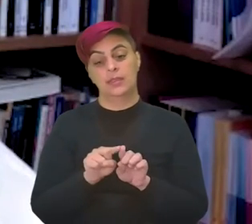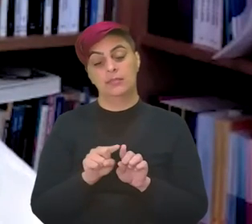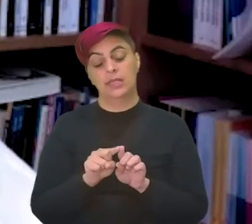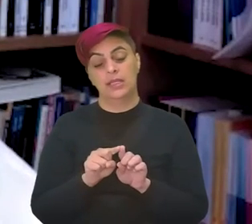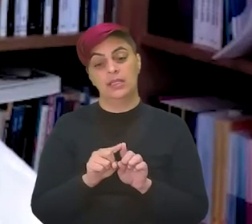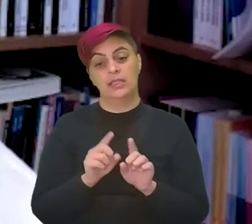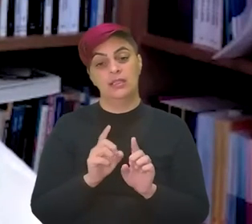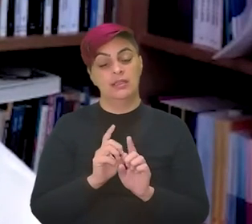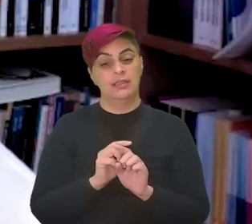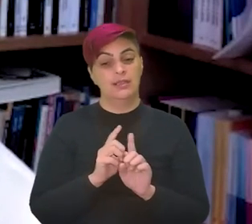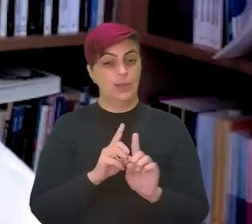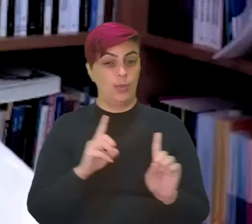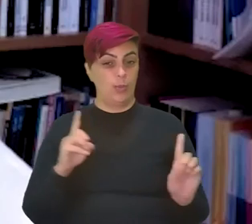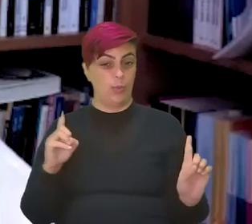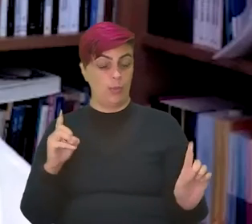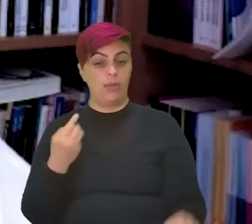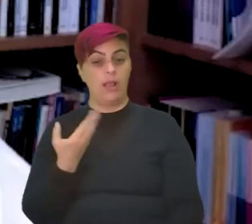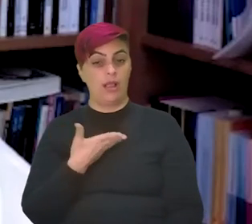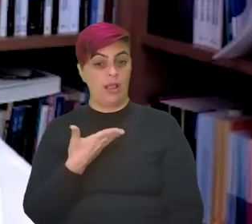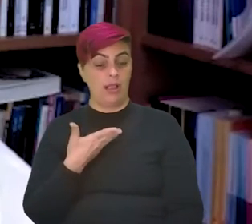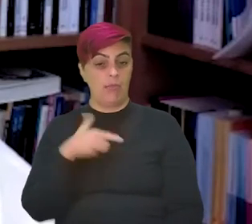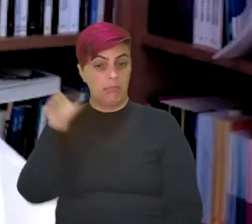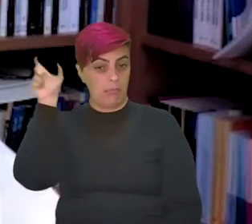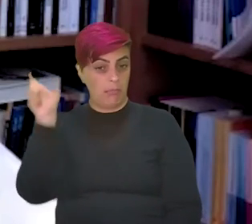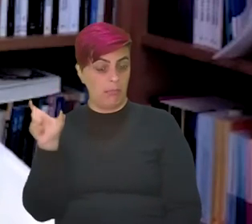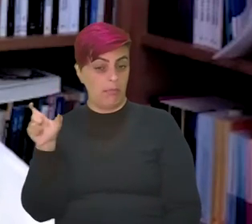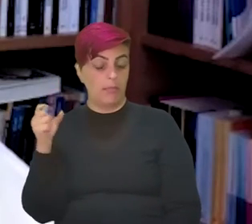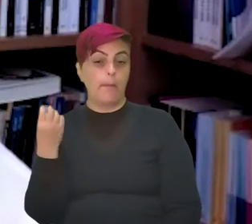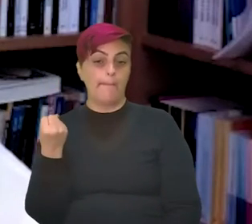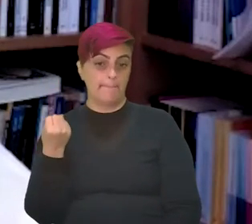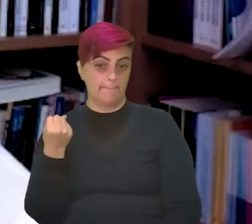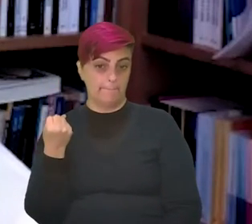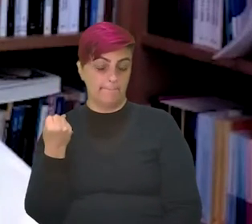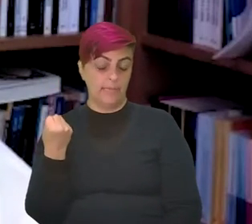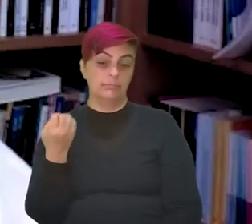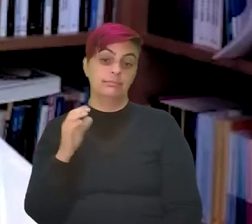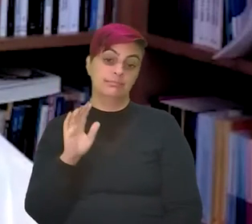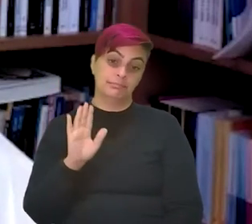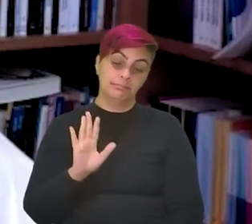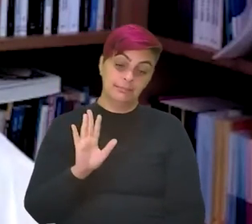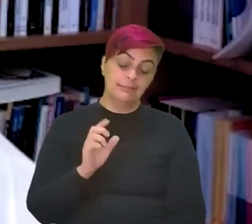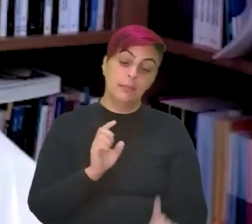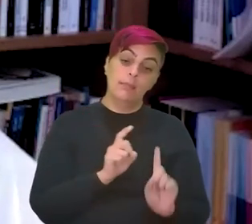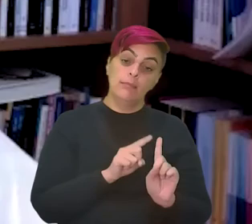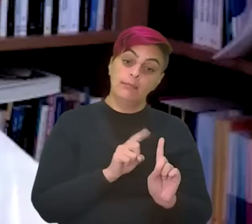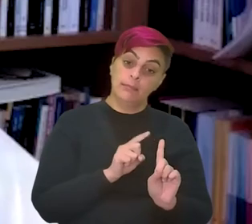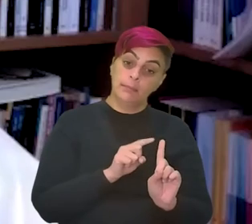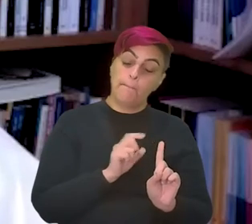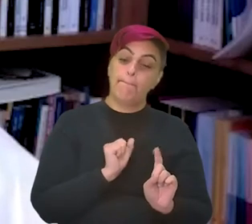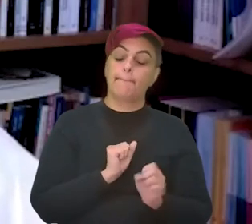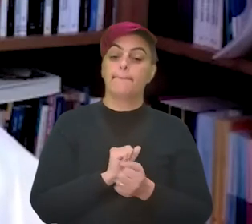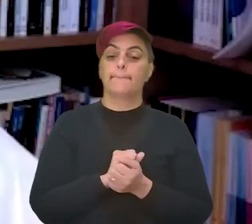inclusive distante dos seus companheiros brancos, né? Mas a gente e ele